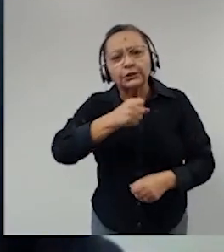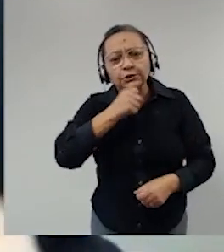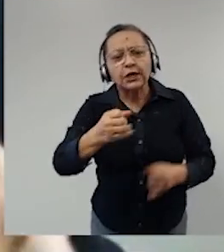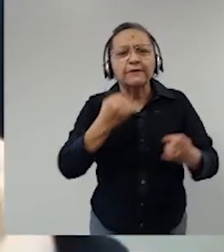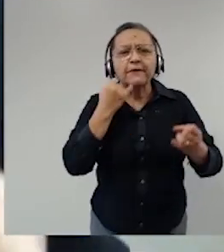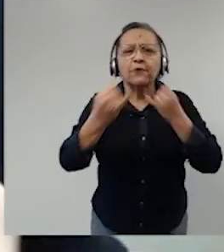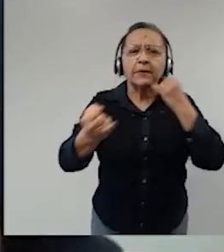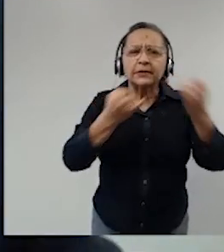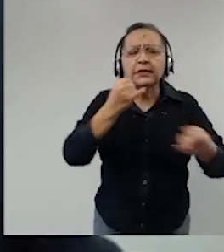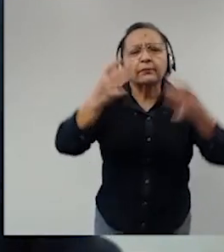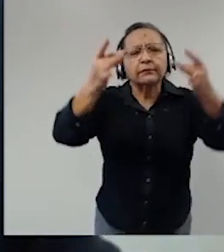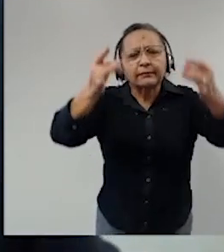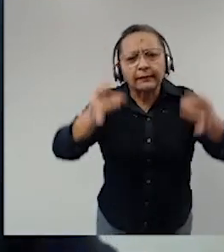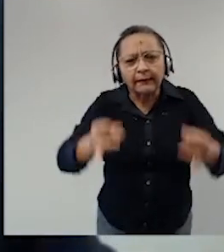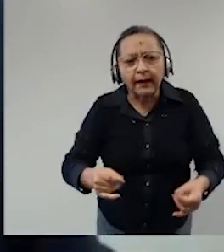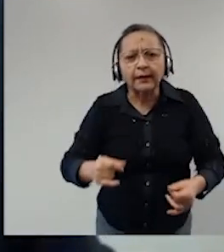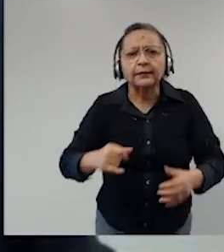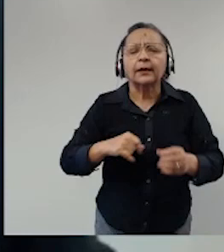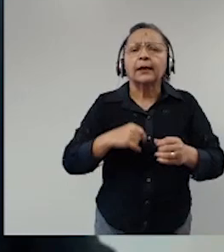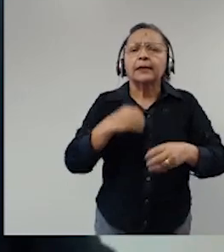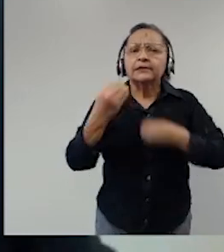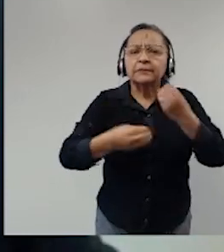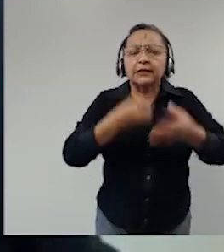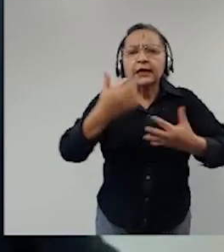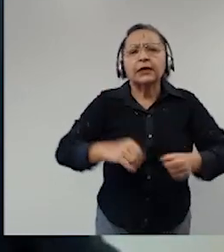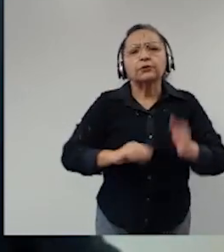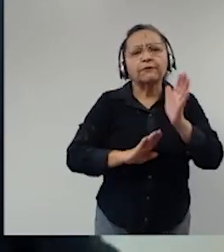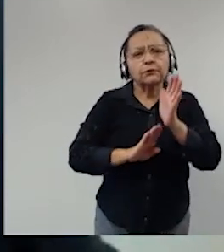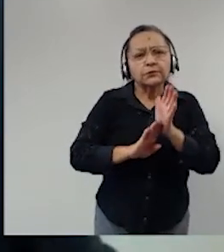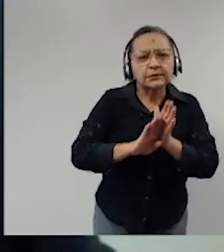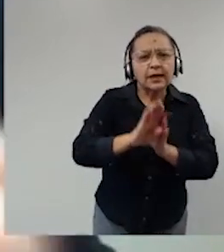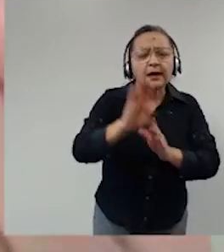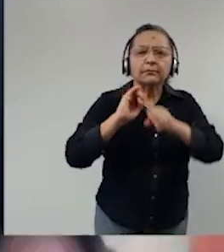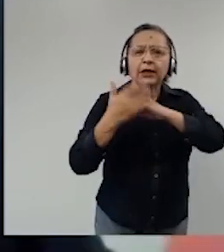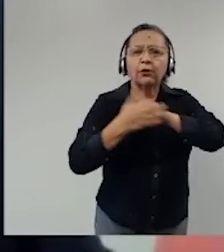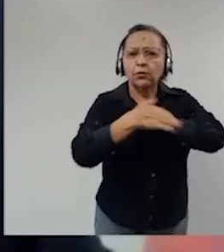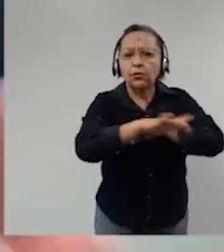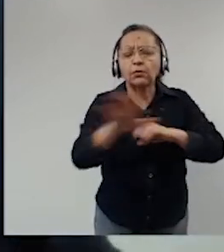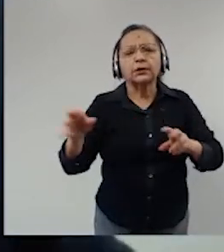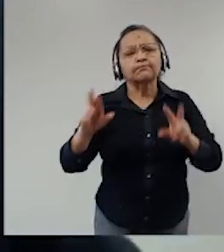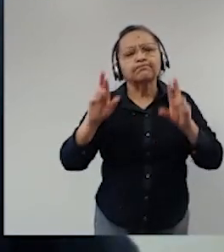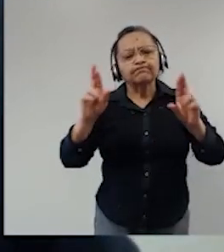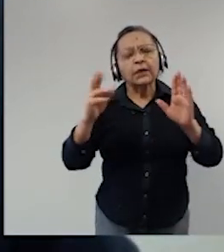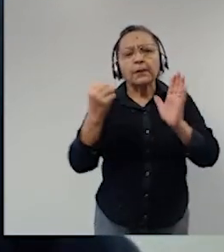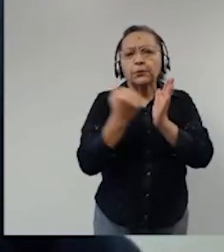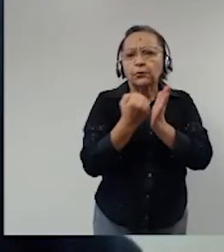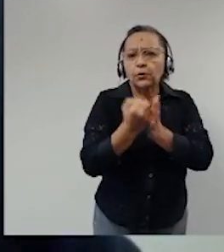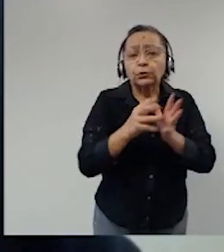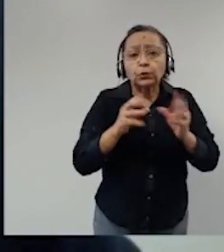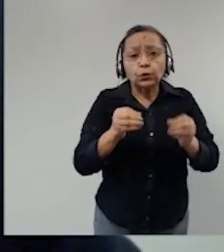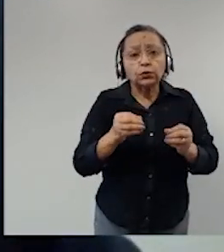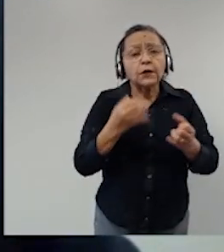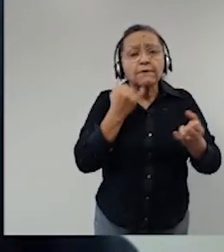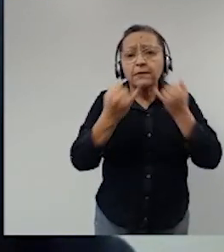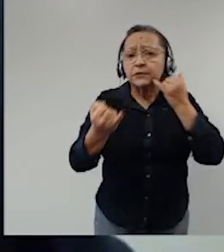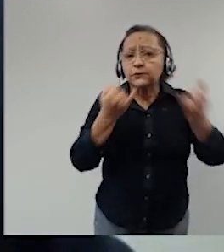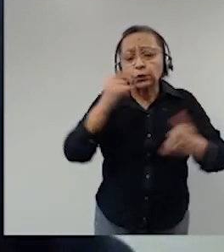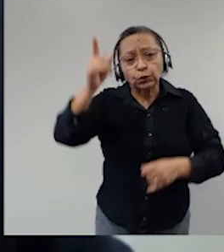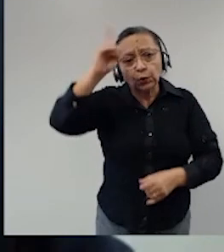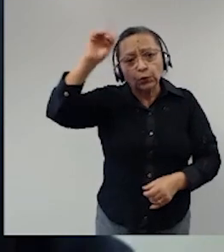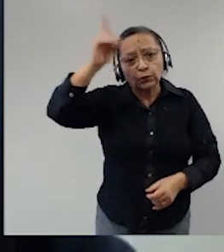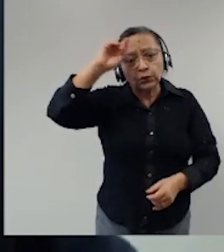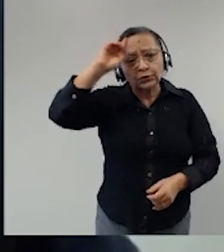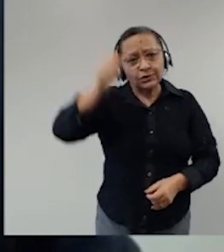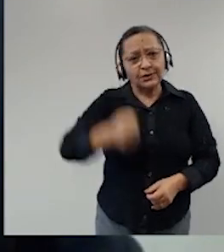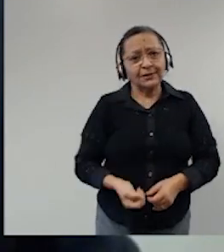informação detalhada da evolução da pandemia, como também prognósticos, perspectivas. Então, ali